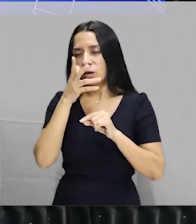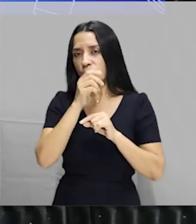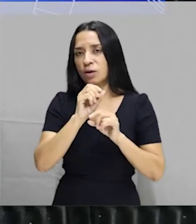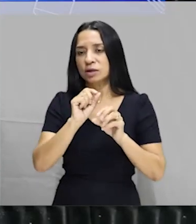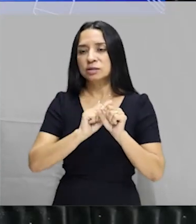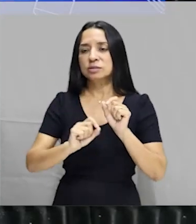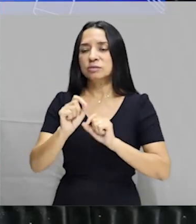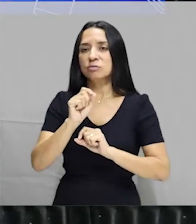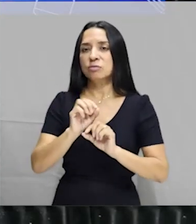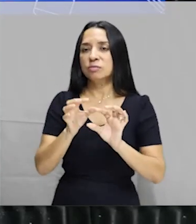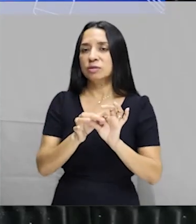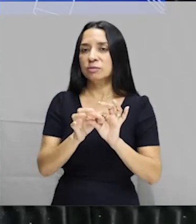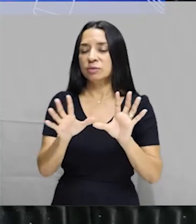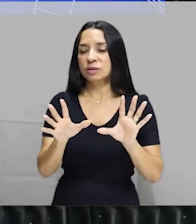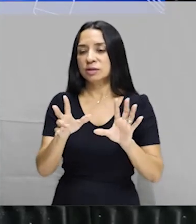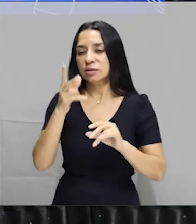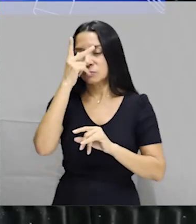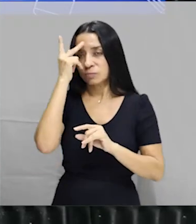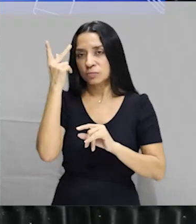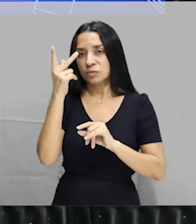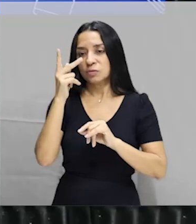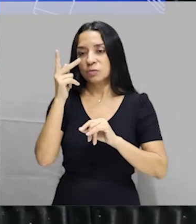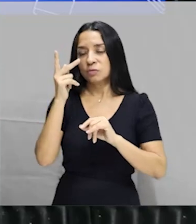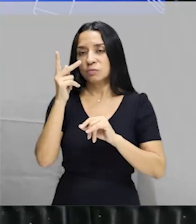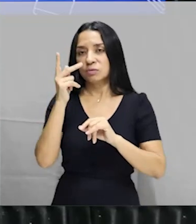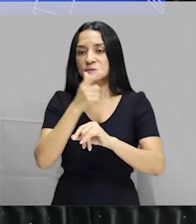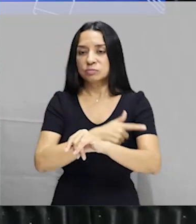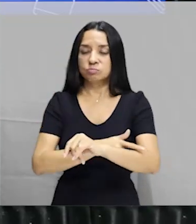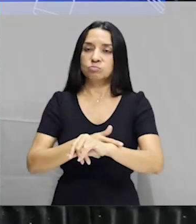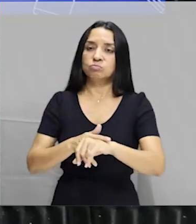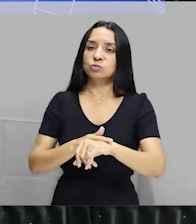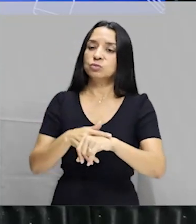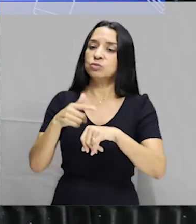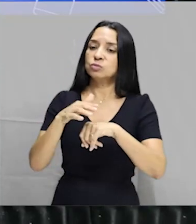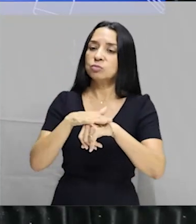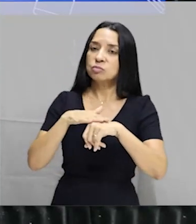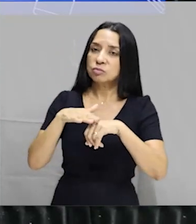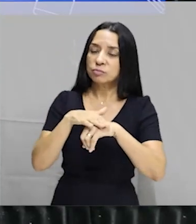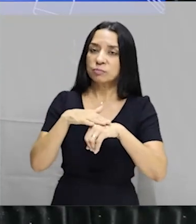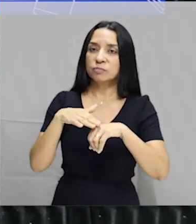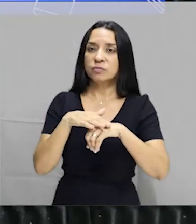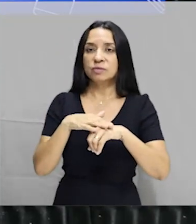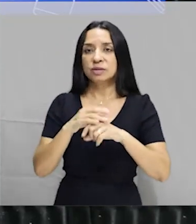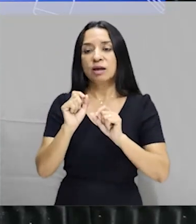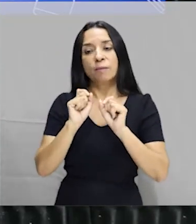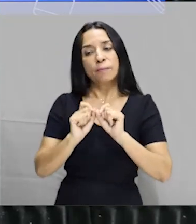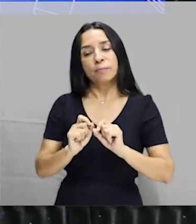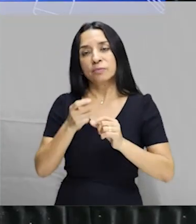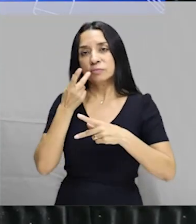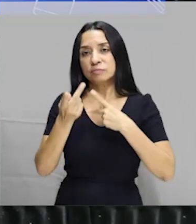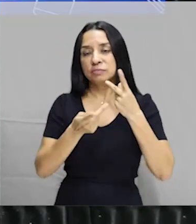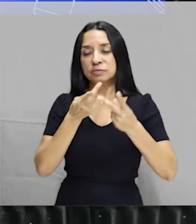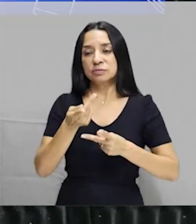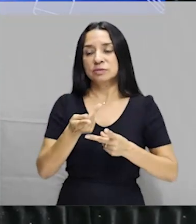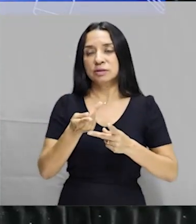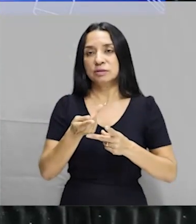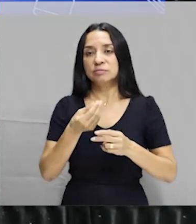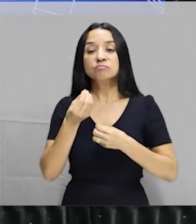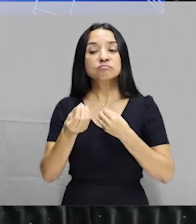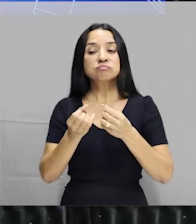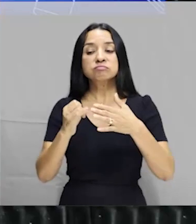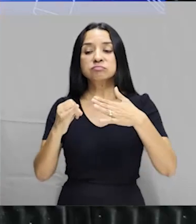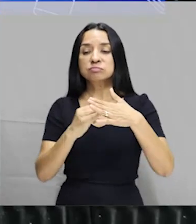uma autorização de uma pessoa com quem eu costumo conversar de maneira formal, é quase uma autorização para que eu possa falar com ela de